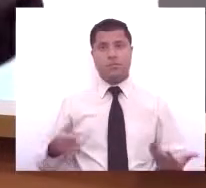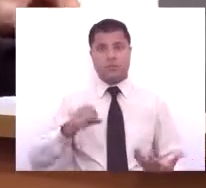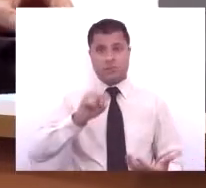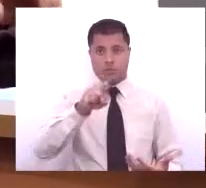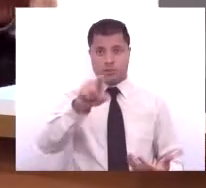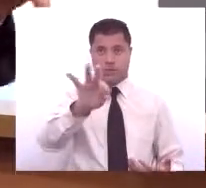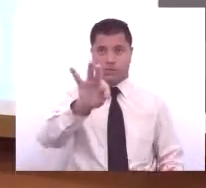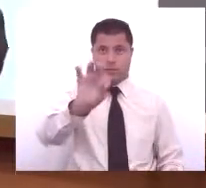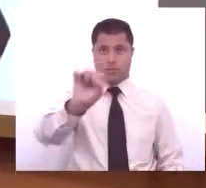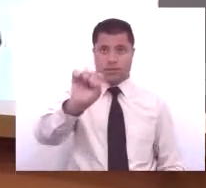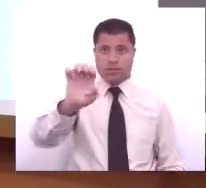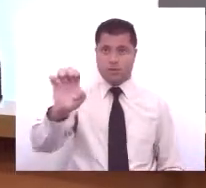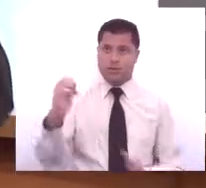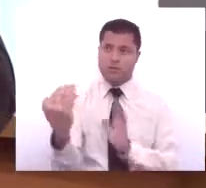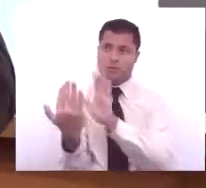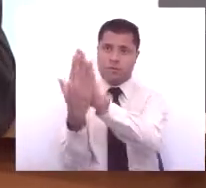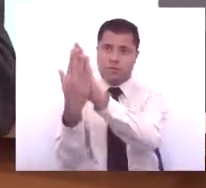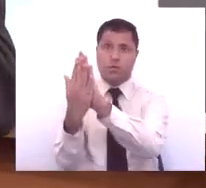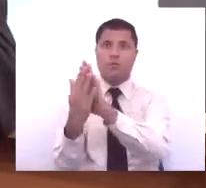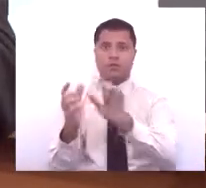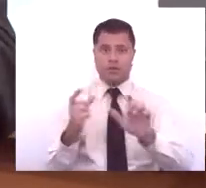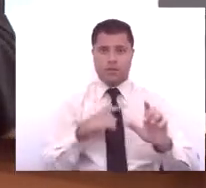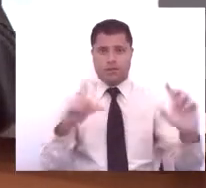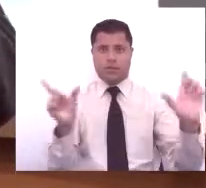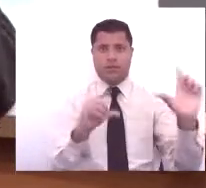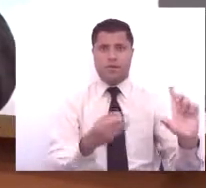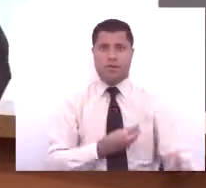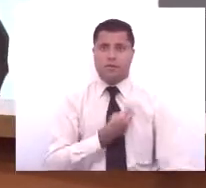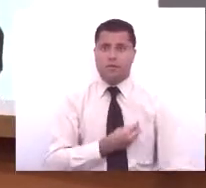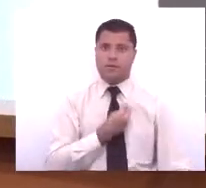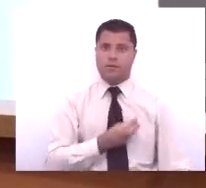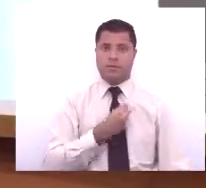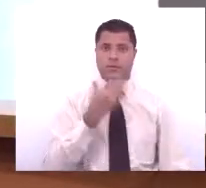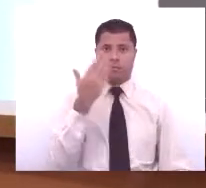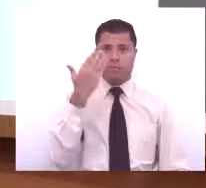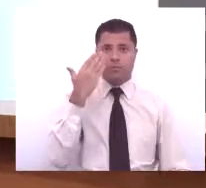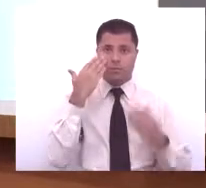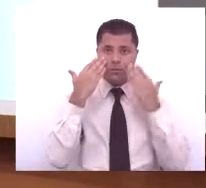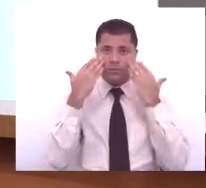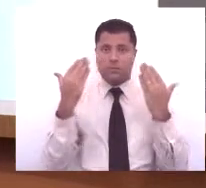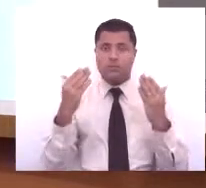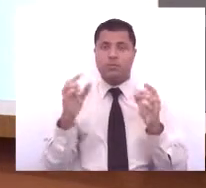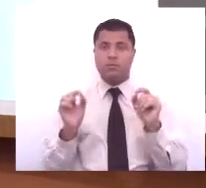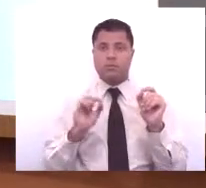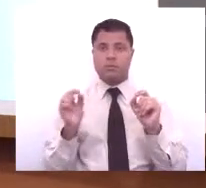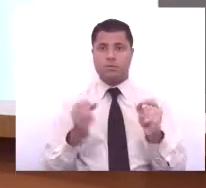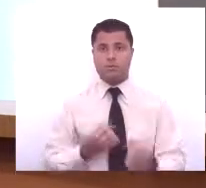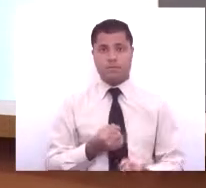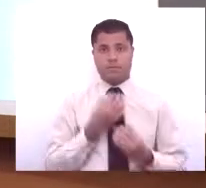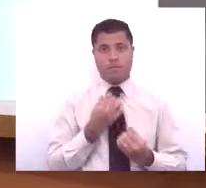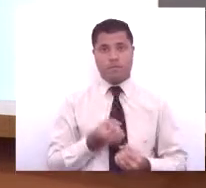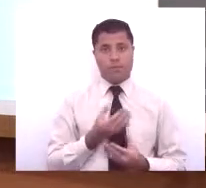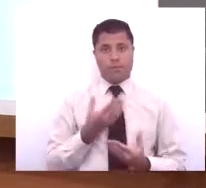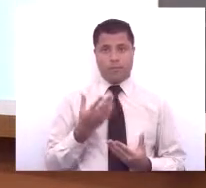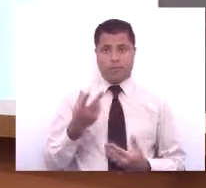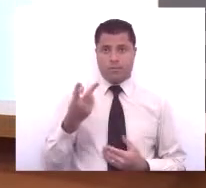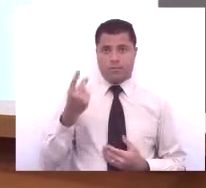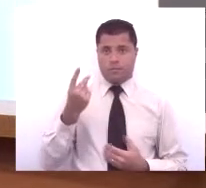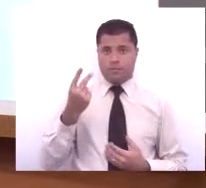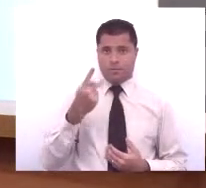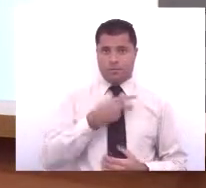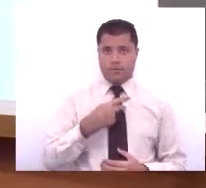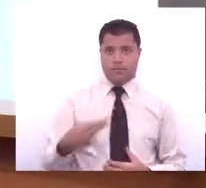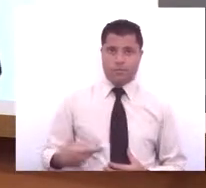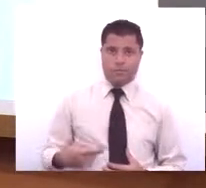ao vivo, para quem não teve a oportunidade, com a seguinte informação: o vice-presidente